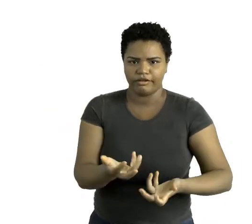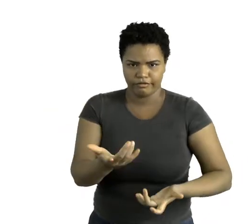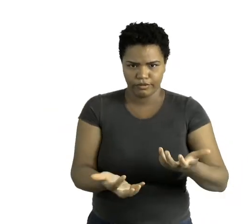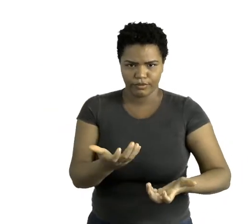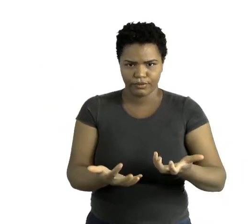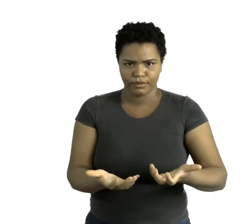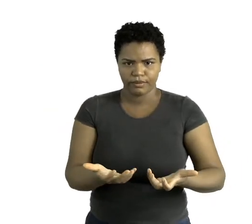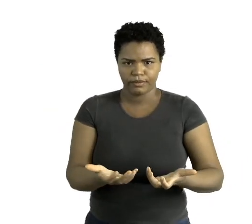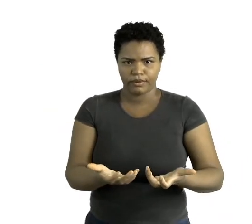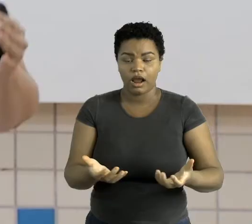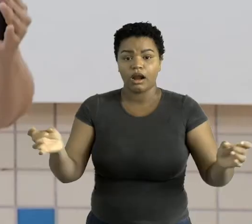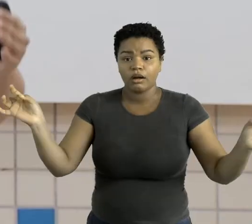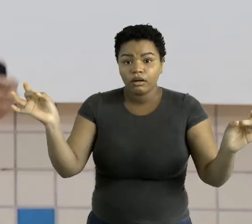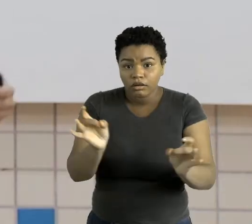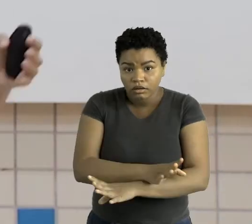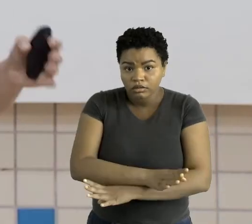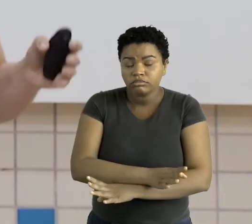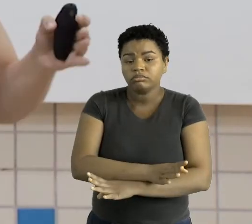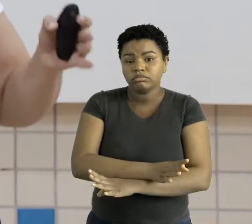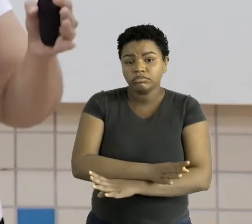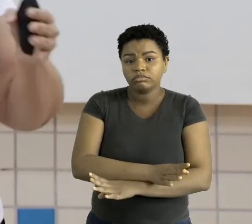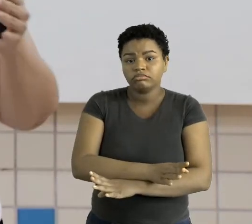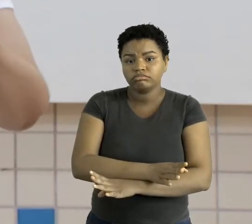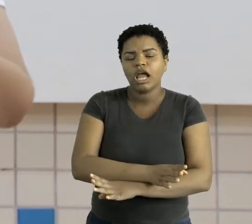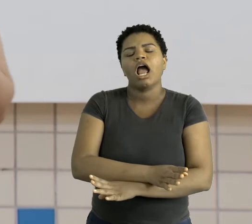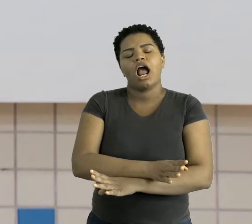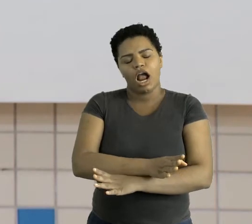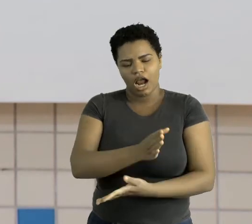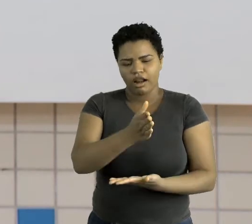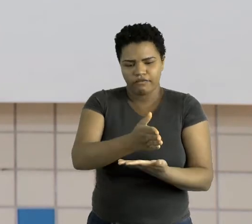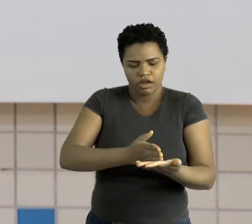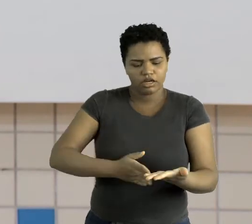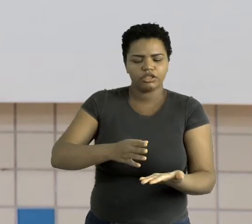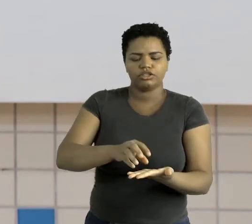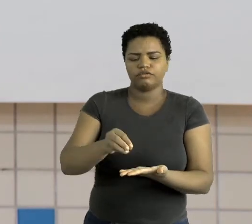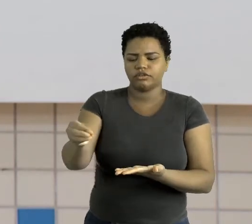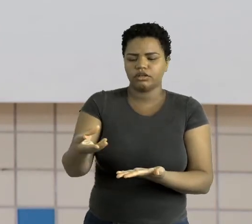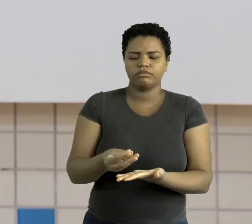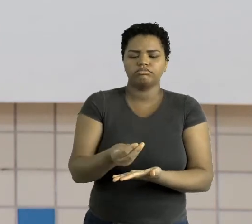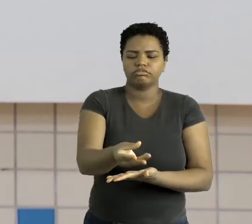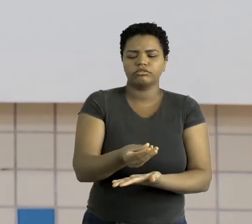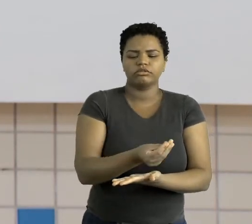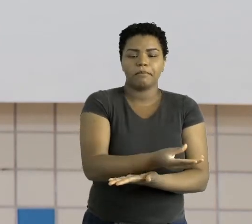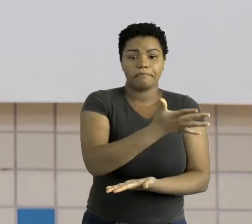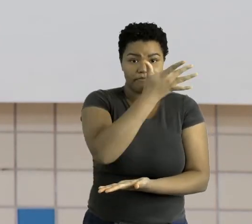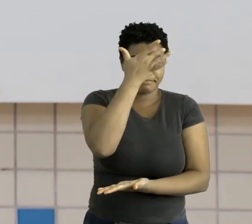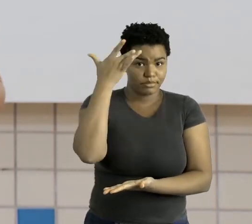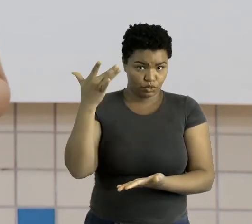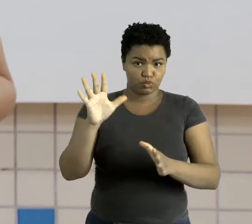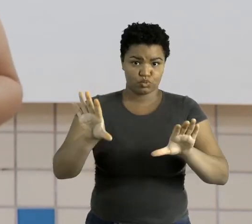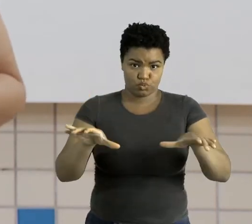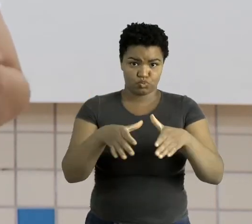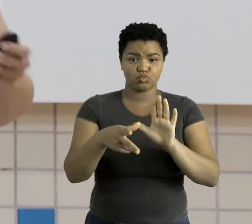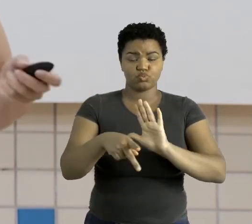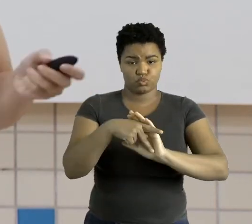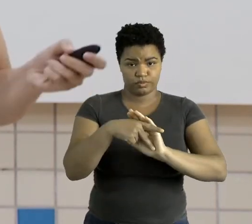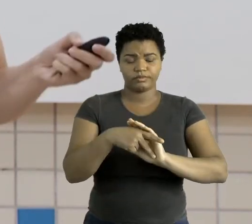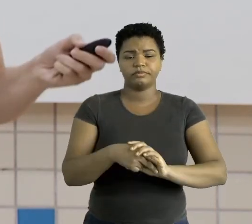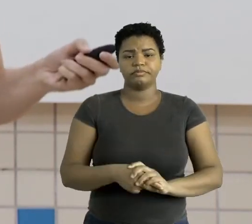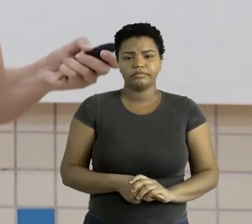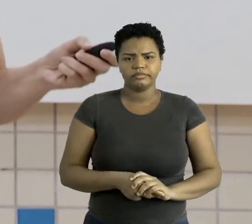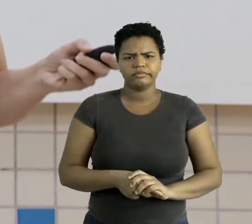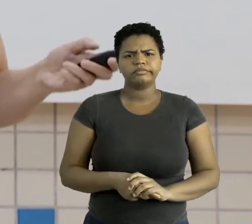está pronta, aí eles fazem a divisão entre as pessoas da comunidade. E para